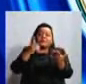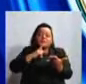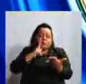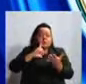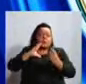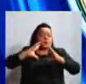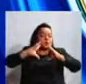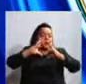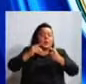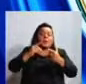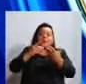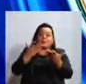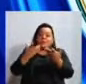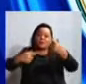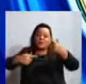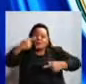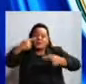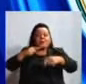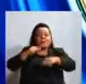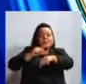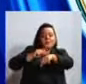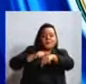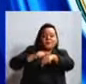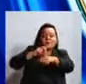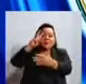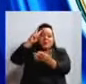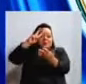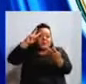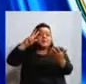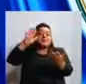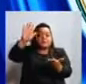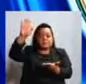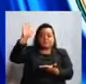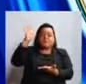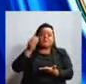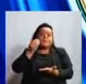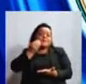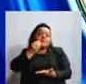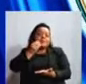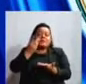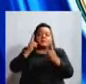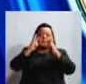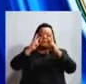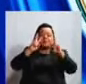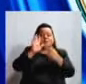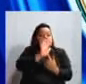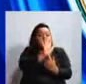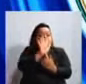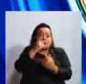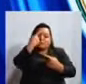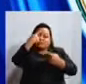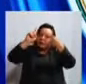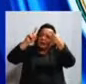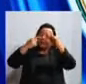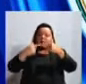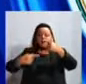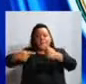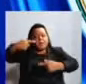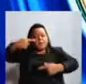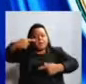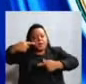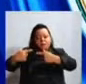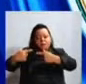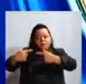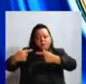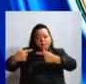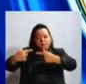um momento histórico. Os candidatos têm a oportunidade de mostrar seu ponto de vista, ideias e ainda discutir entre